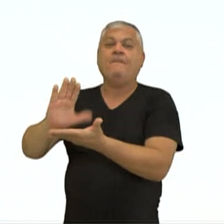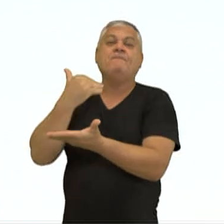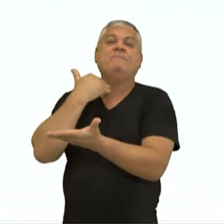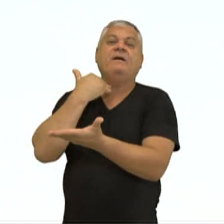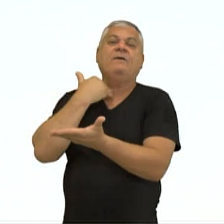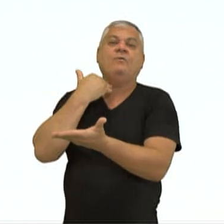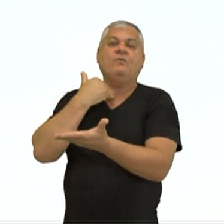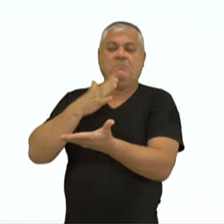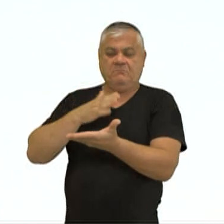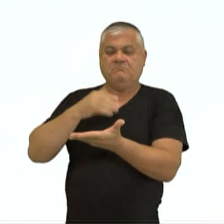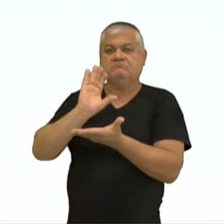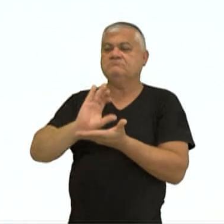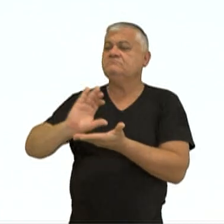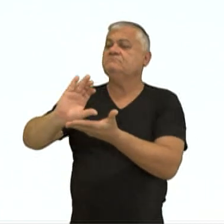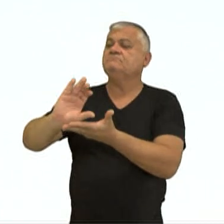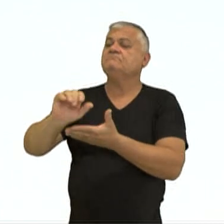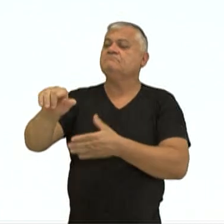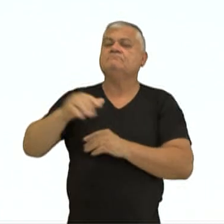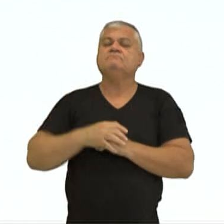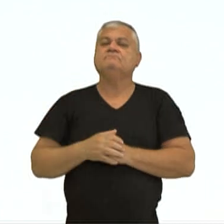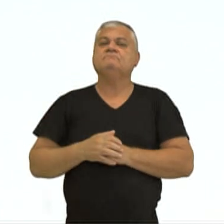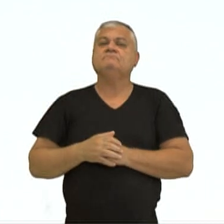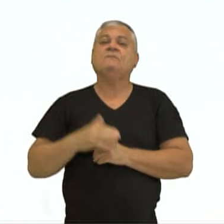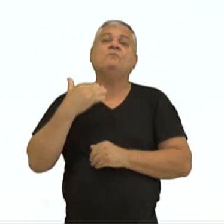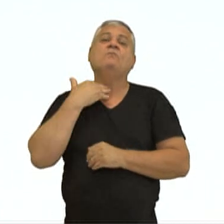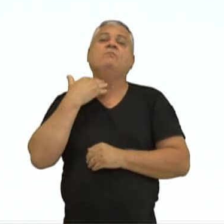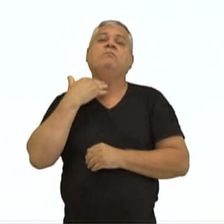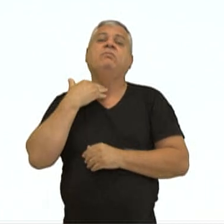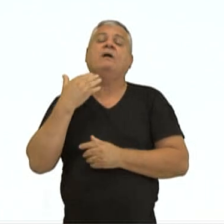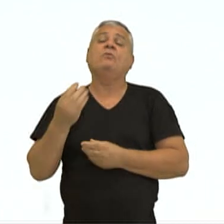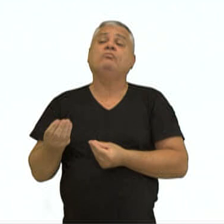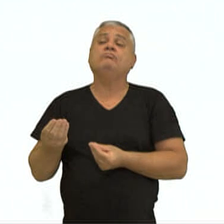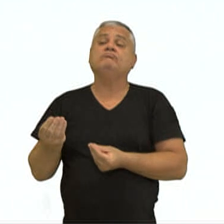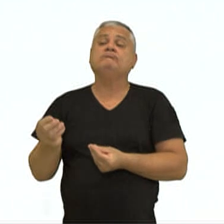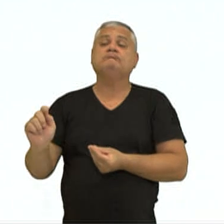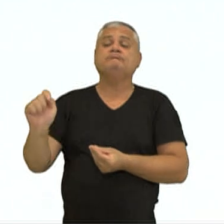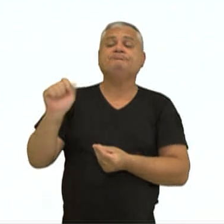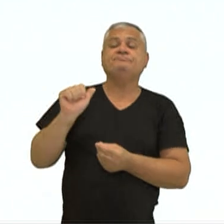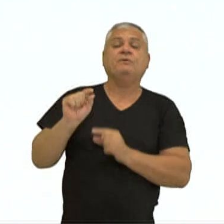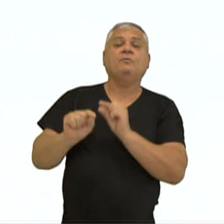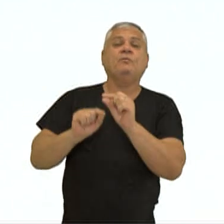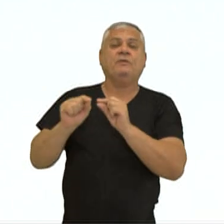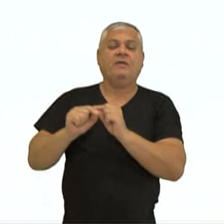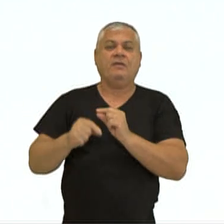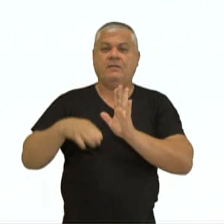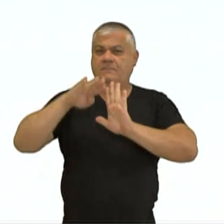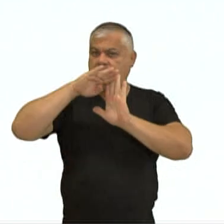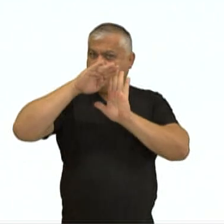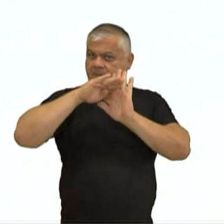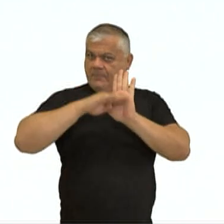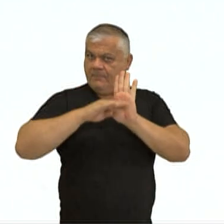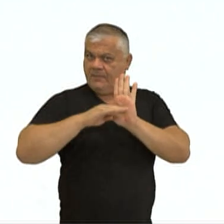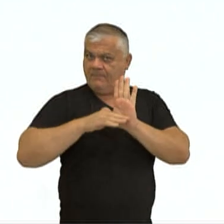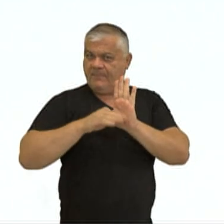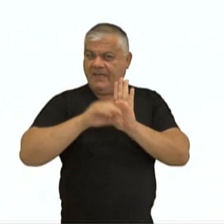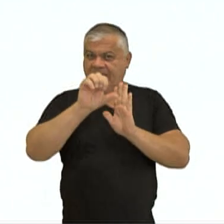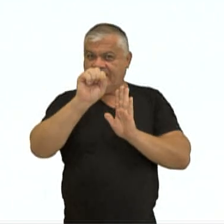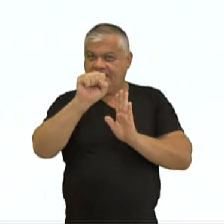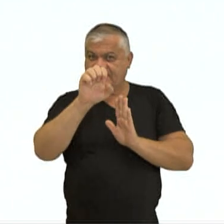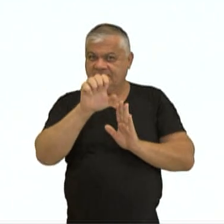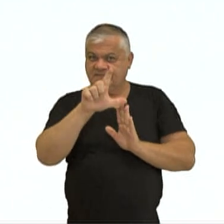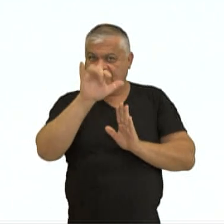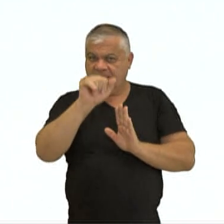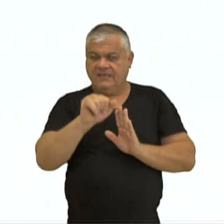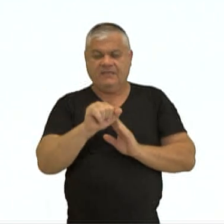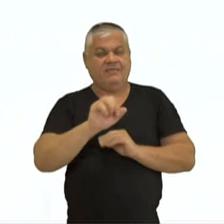com ganho em cima dele ali. E ele oferece. A renda fixa não é tabelada como a taxa Selic. Cada